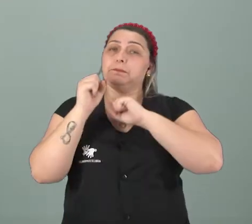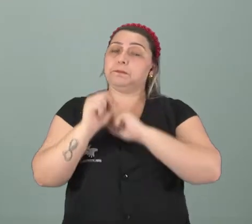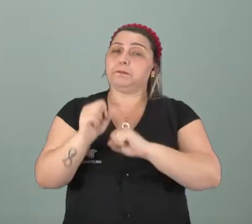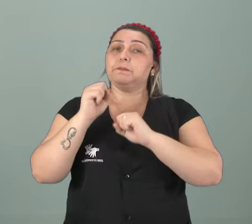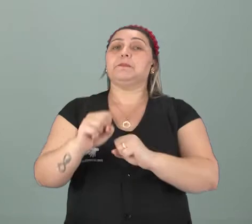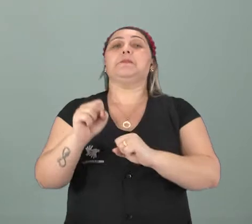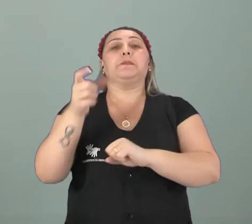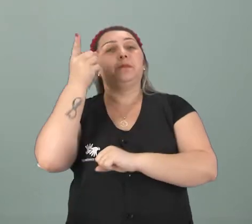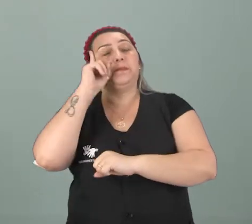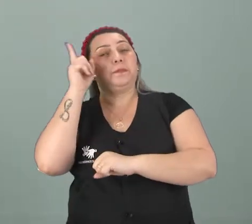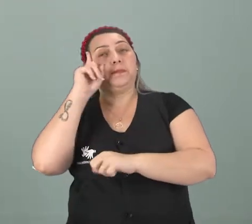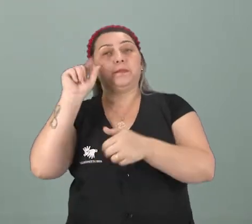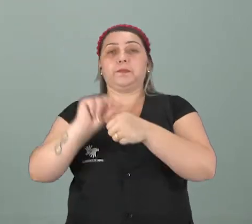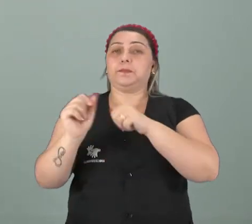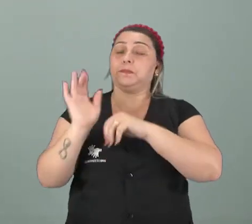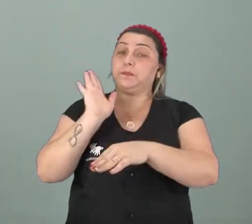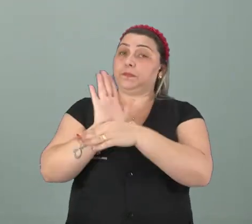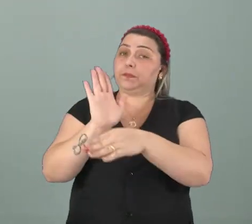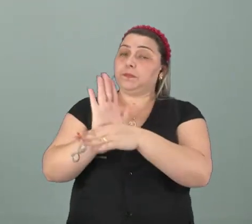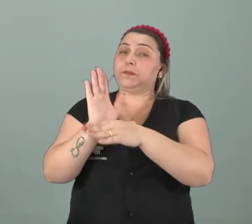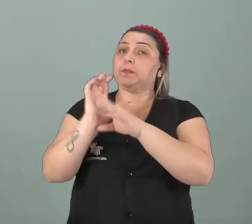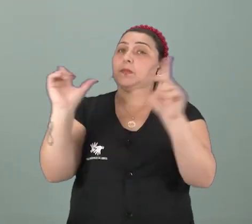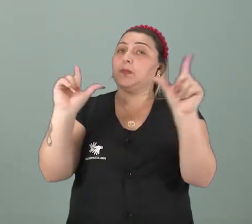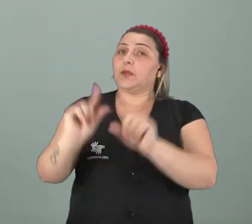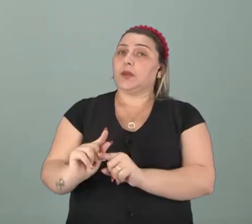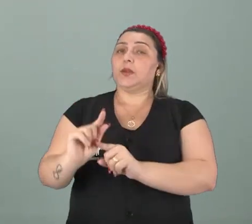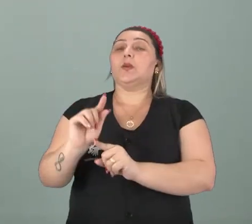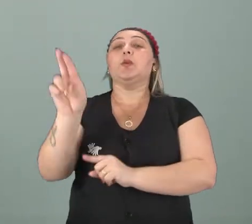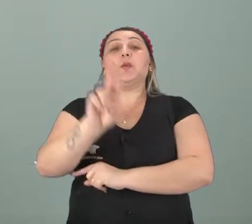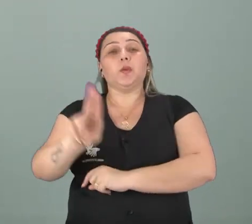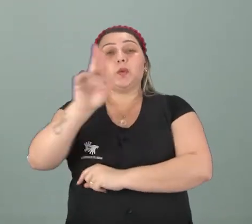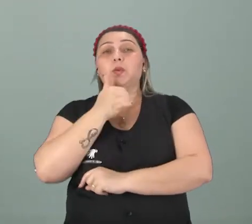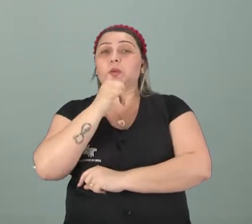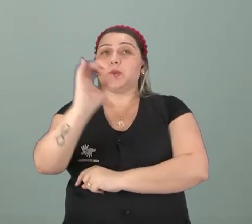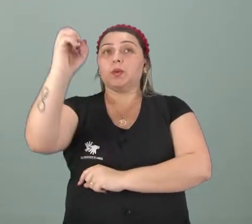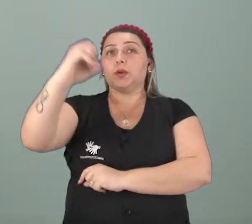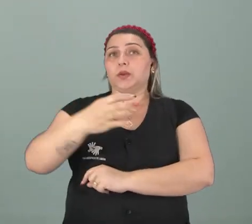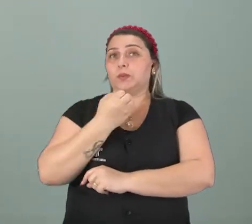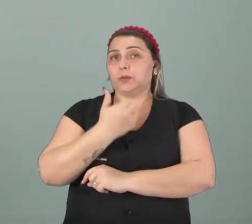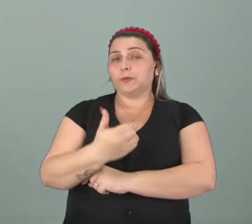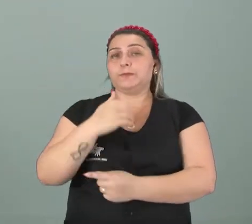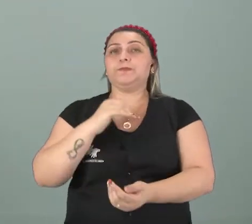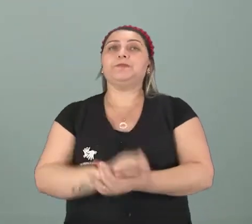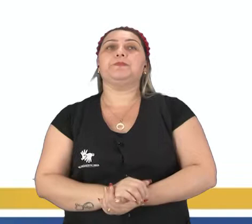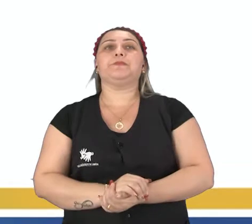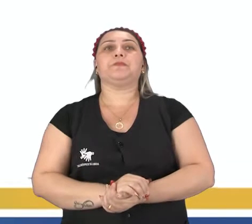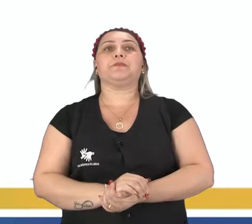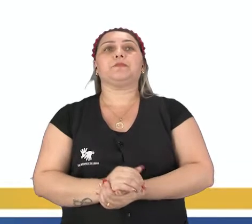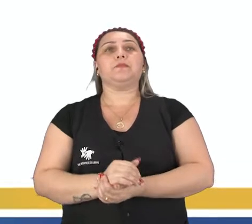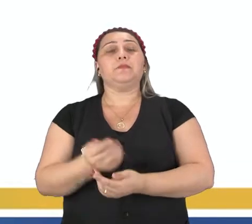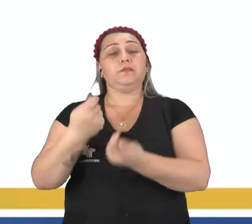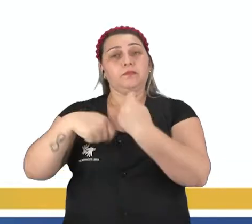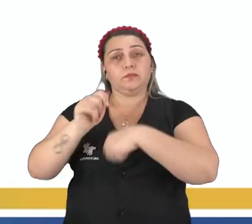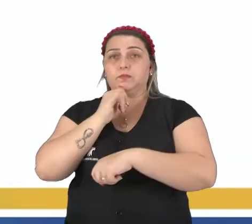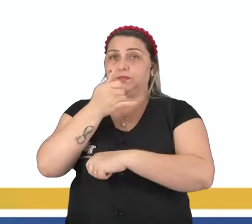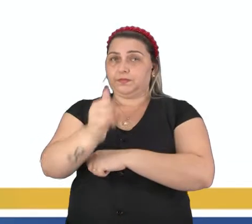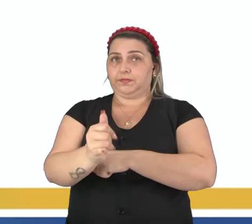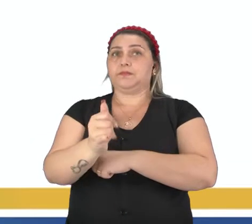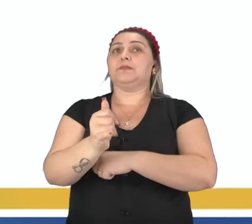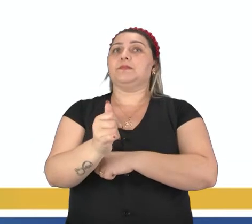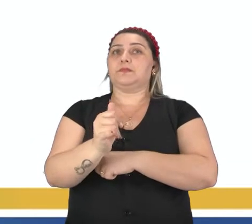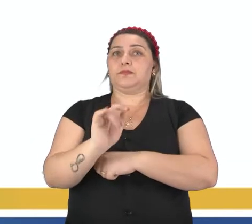adotar no seu dia a dia que vão te ajudar a diminuir o consumo de energia elétrica, tá bom? Para economizar energia elétrica